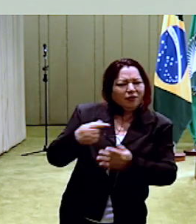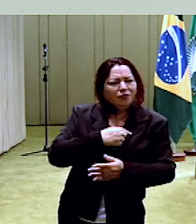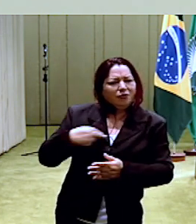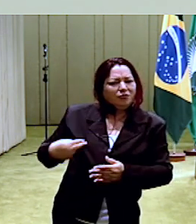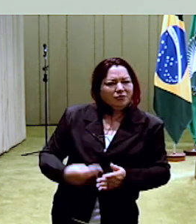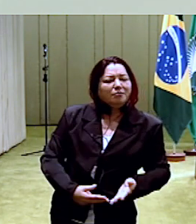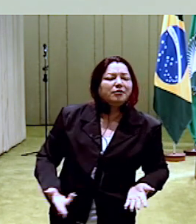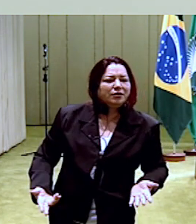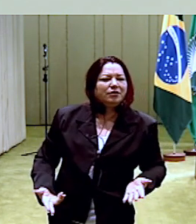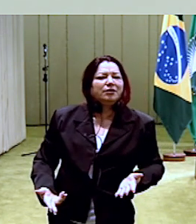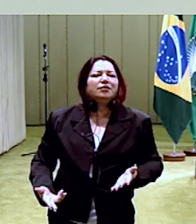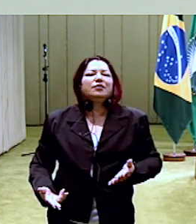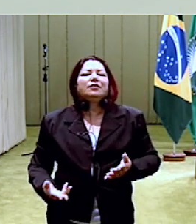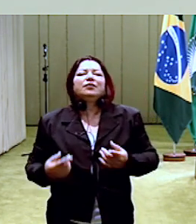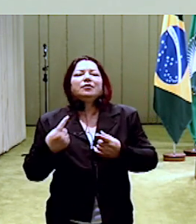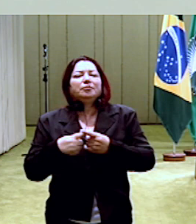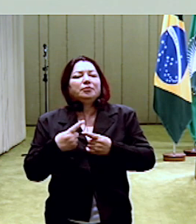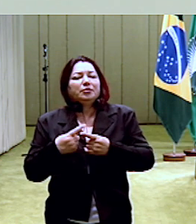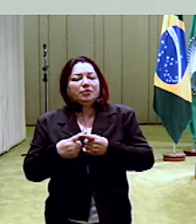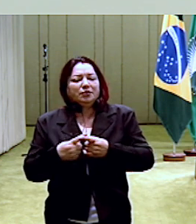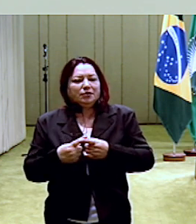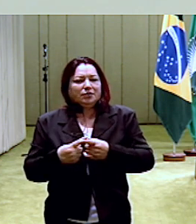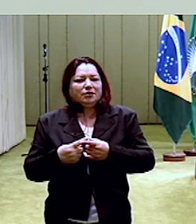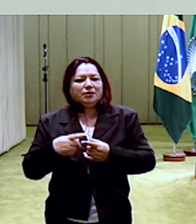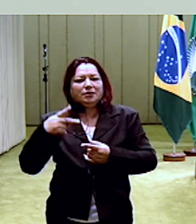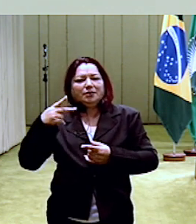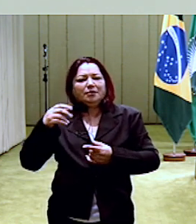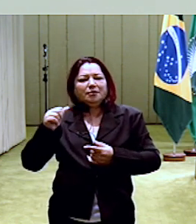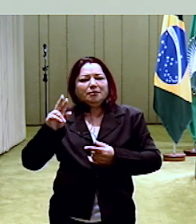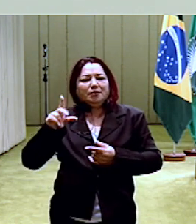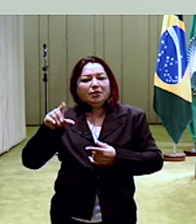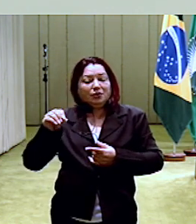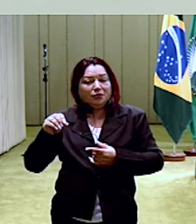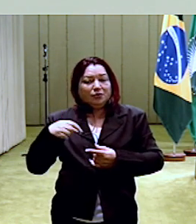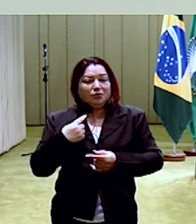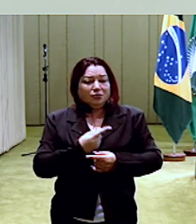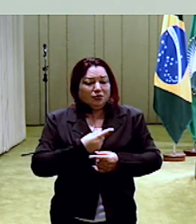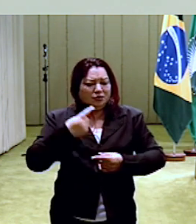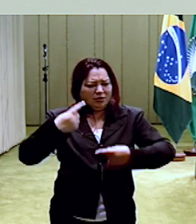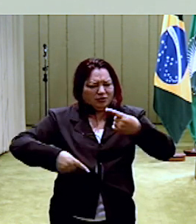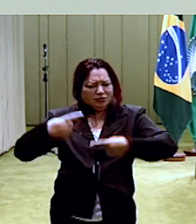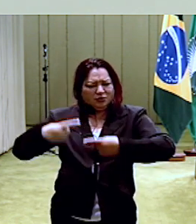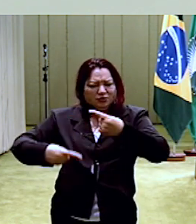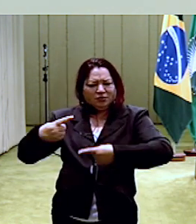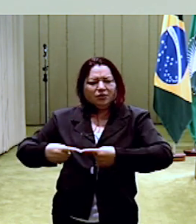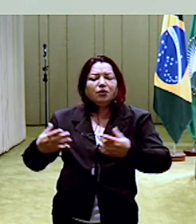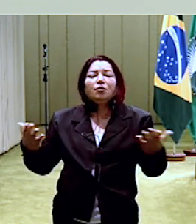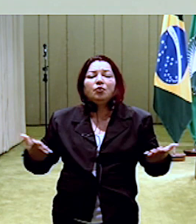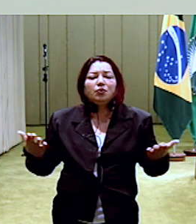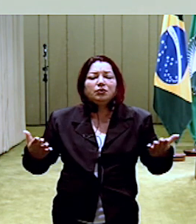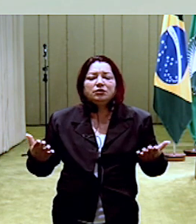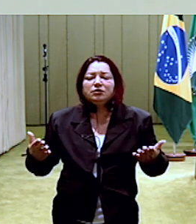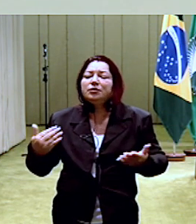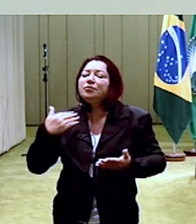na verdade, até fazendo um contraponto com as colocações do Paulo Gomes, a discussão que a gente tem que ter no mundo hoje é qual é o papel